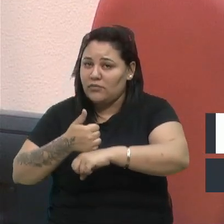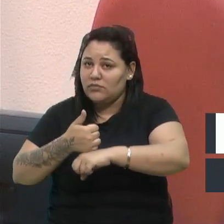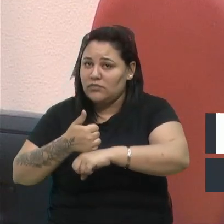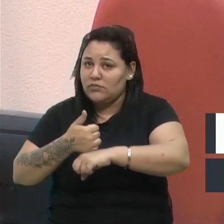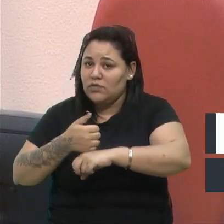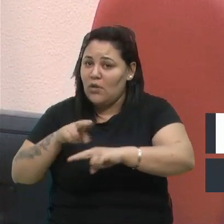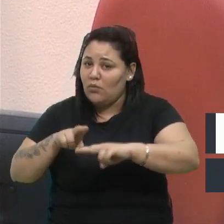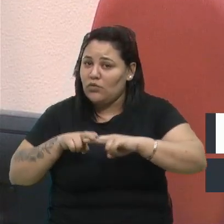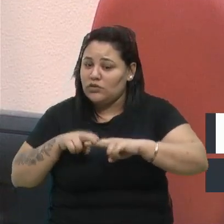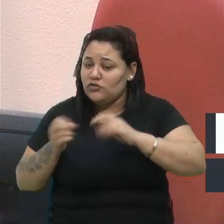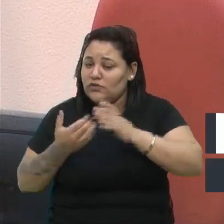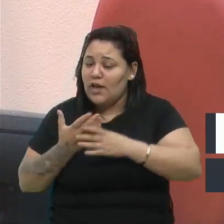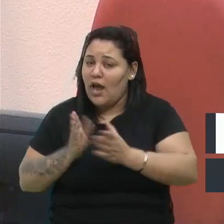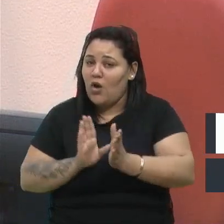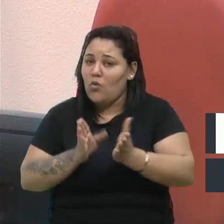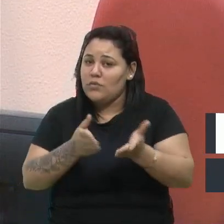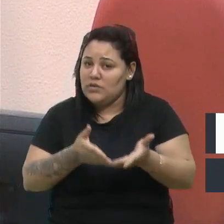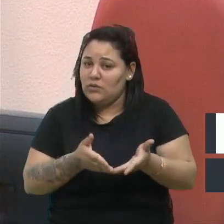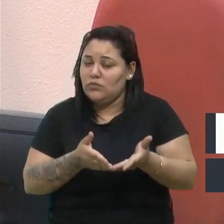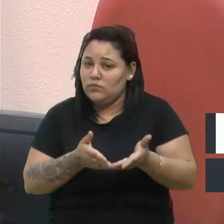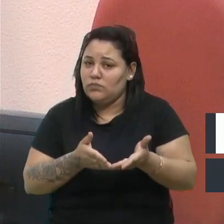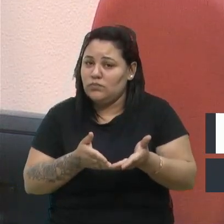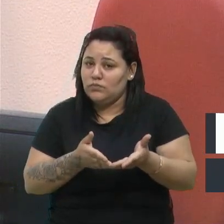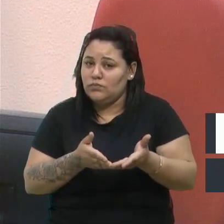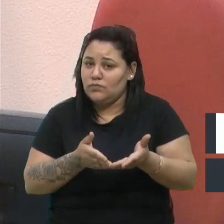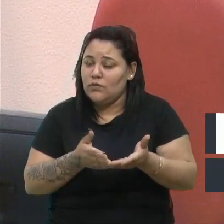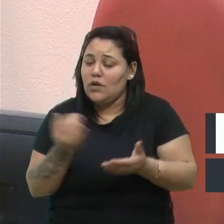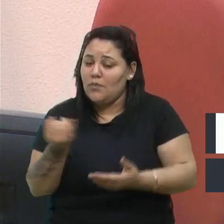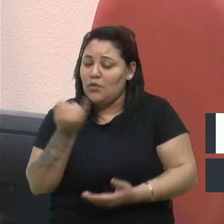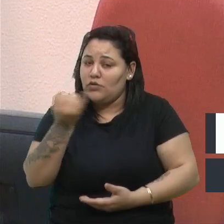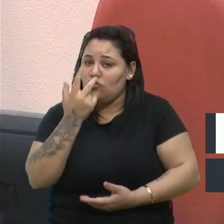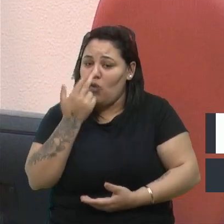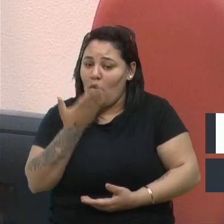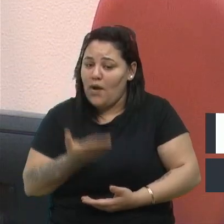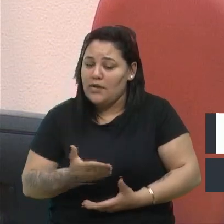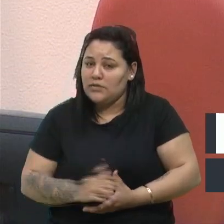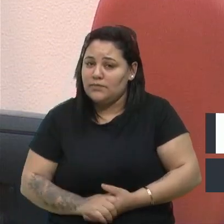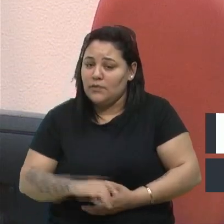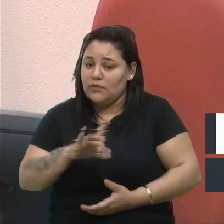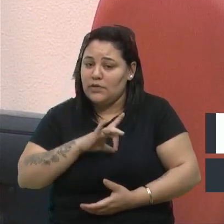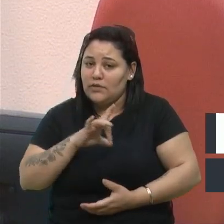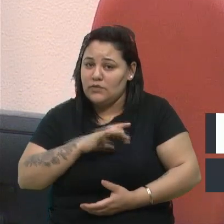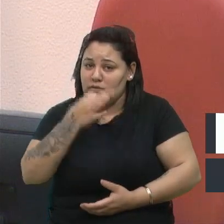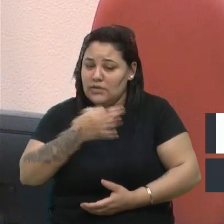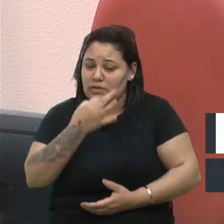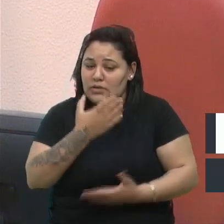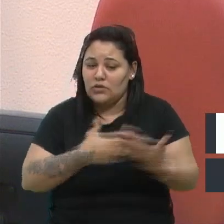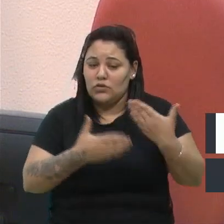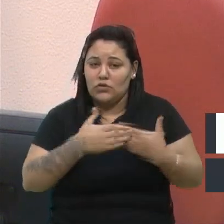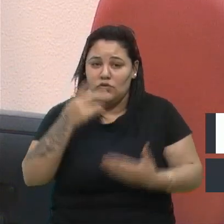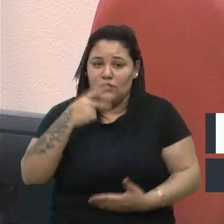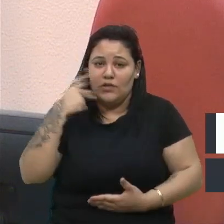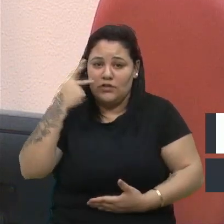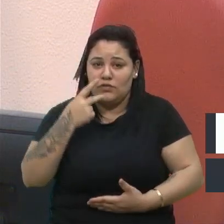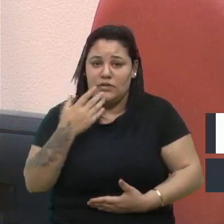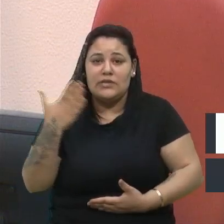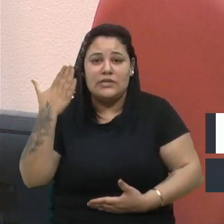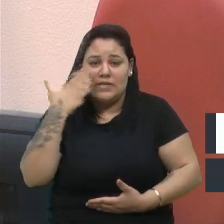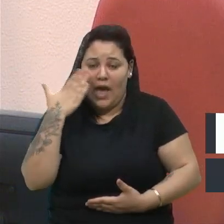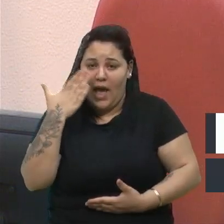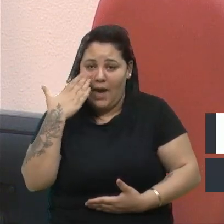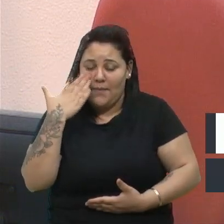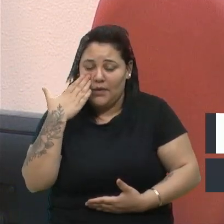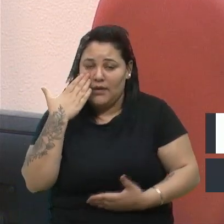gente vai deixar de criar uma comissão tão importante. Tenho certeza absoluta que todos os vereadores aqui vão saber se comportar, né,